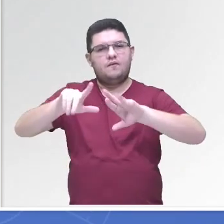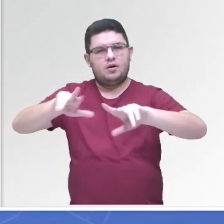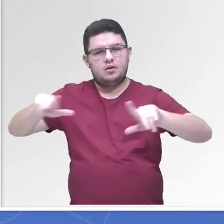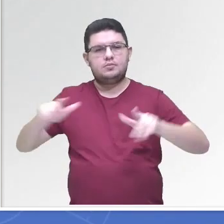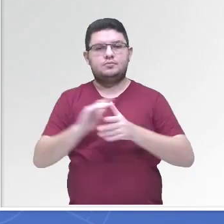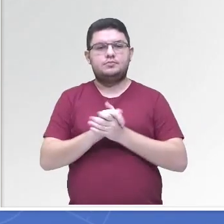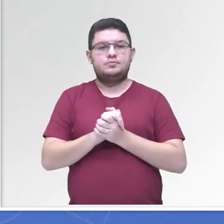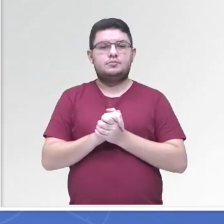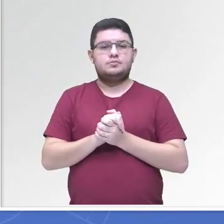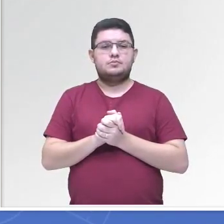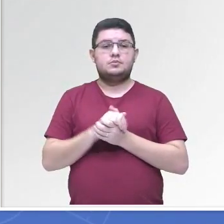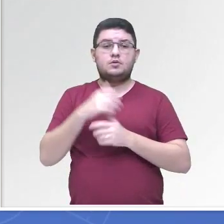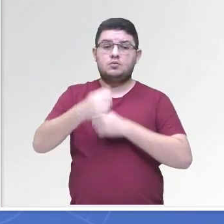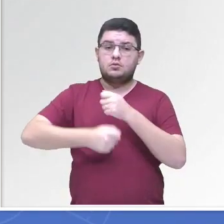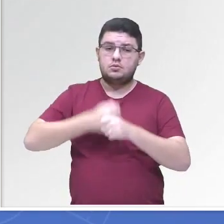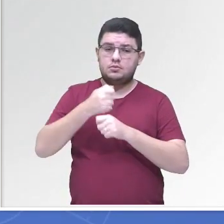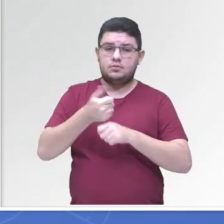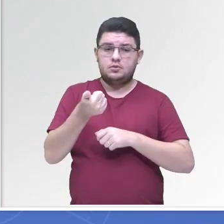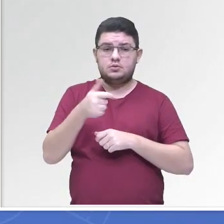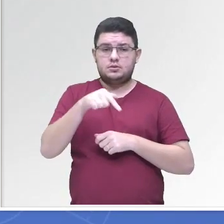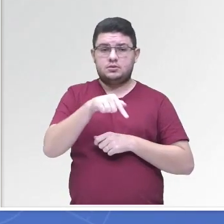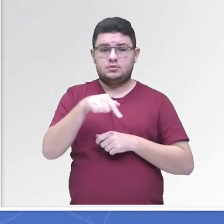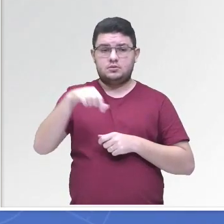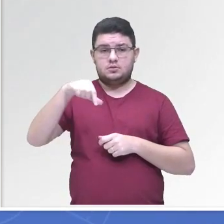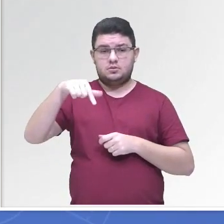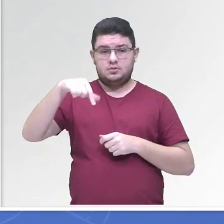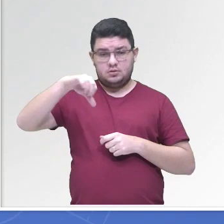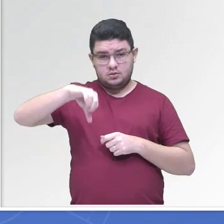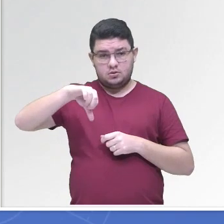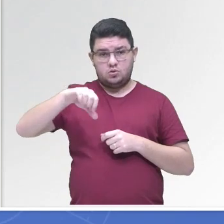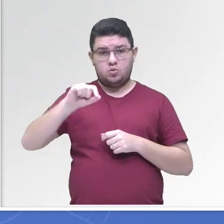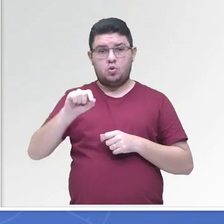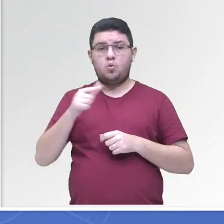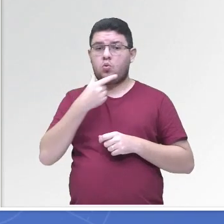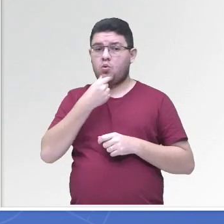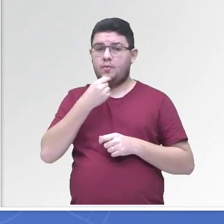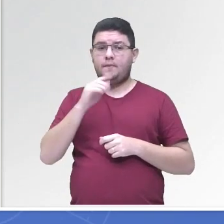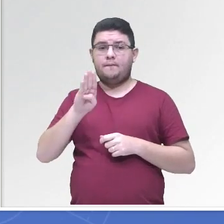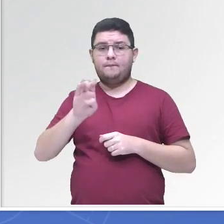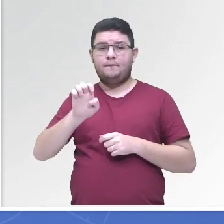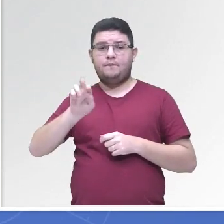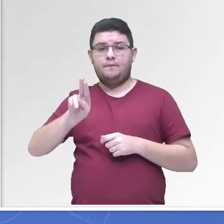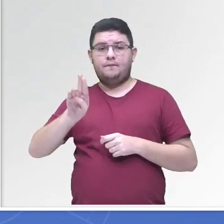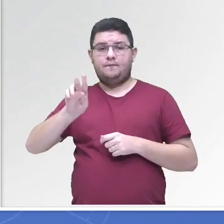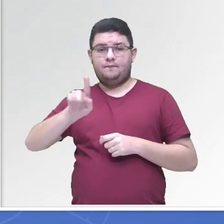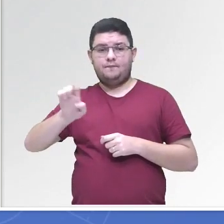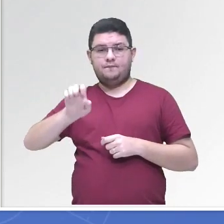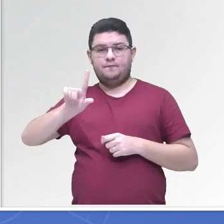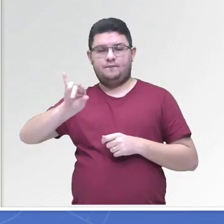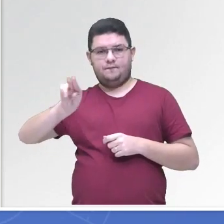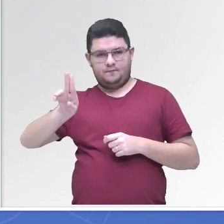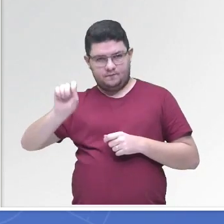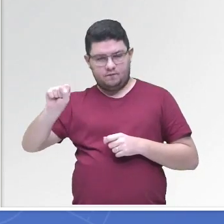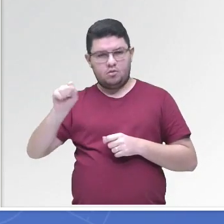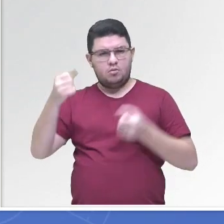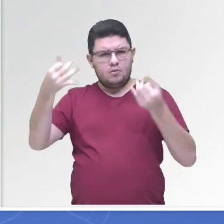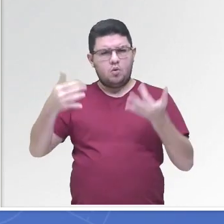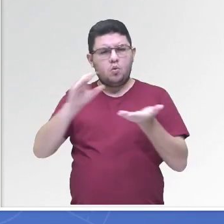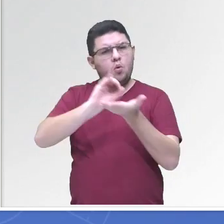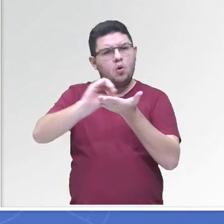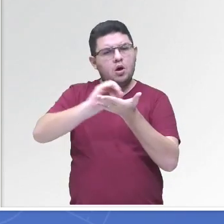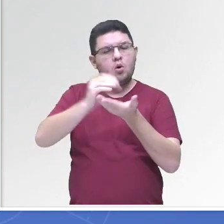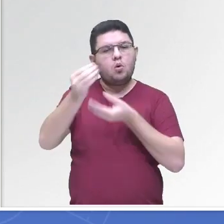1779, Berzelius defendeu a ideia de que os compostos orgânicos só podiam ser obtidos nos